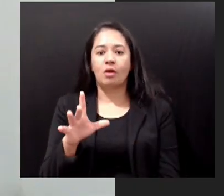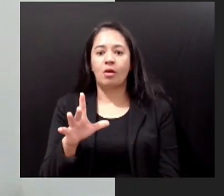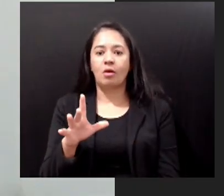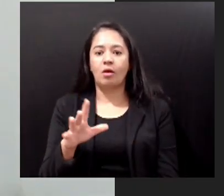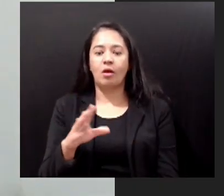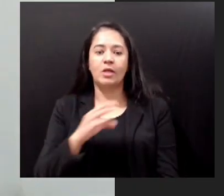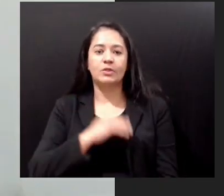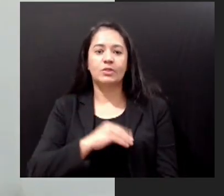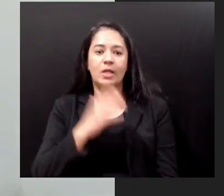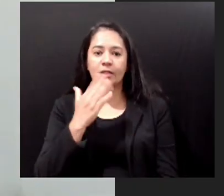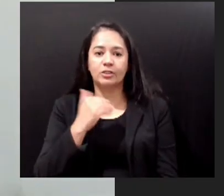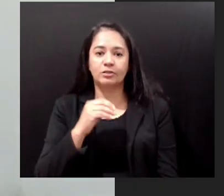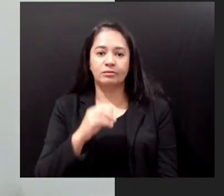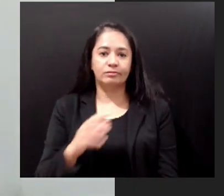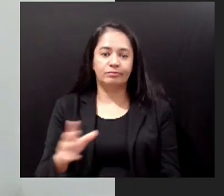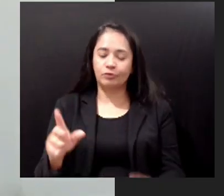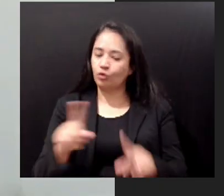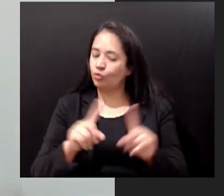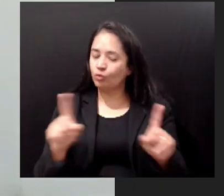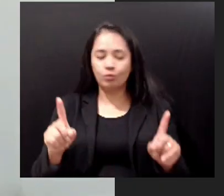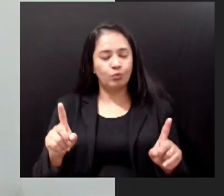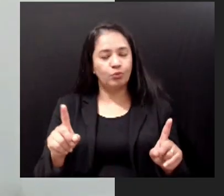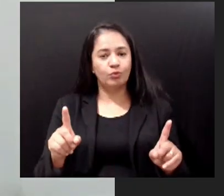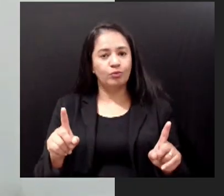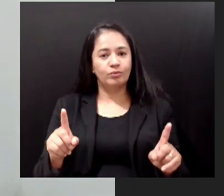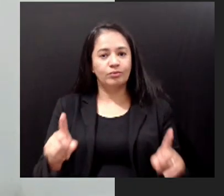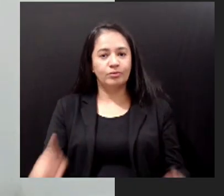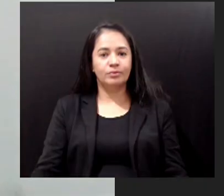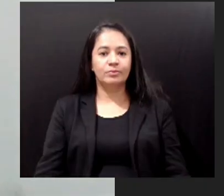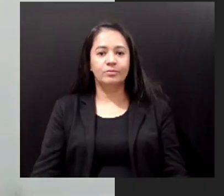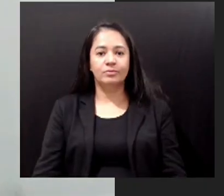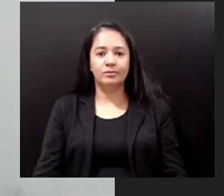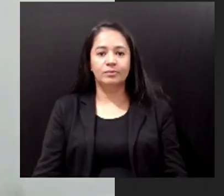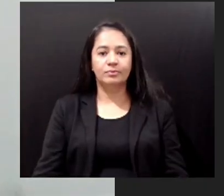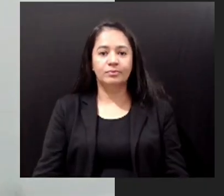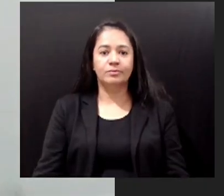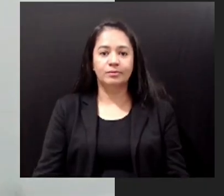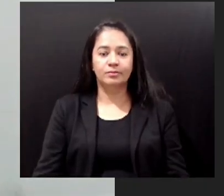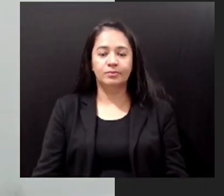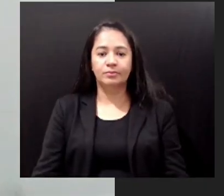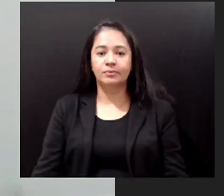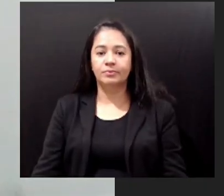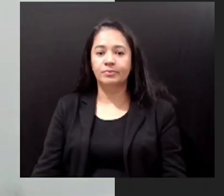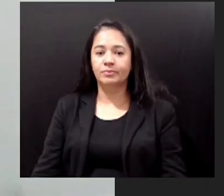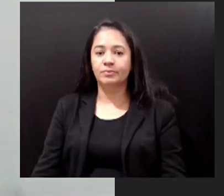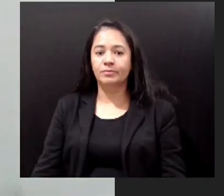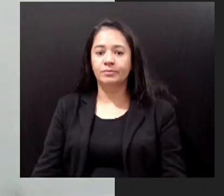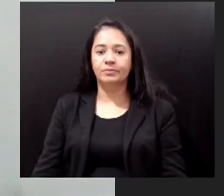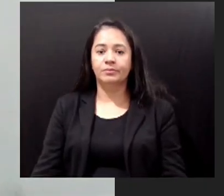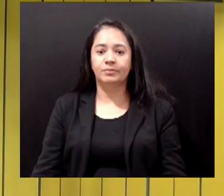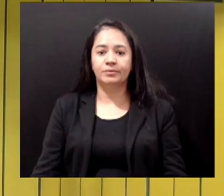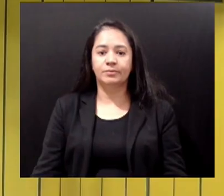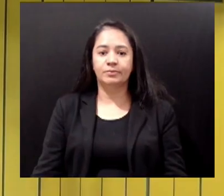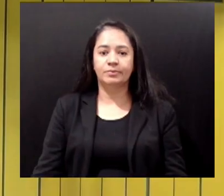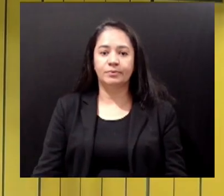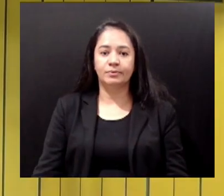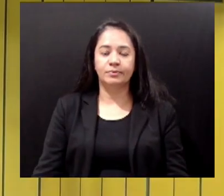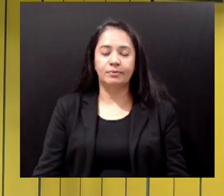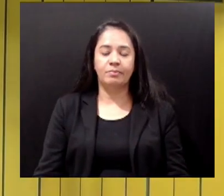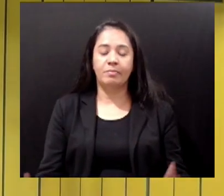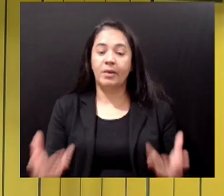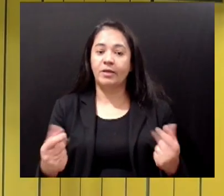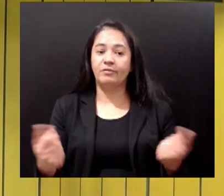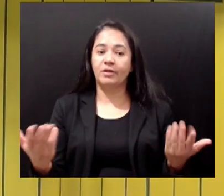com alimentos. É ampla a definição de pensão alimentícia. Maravilha.